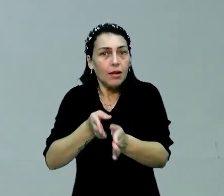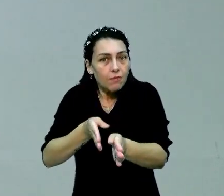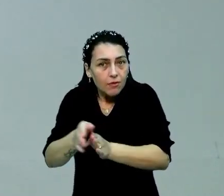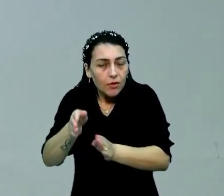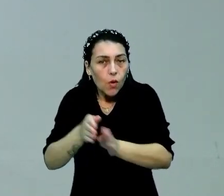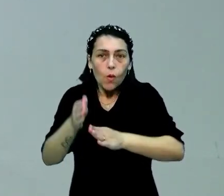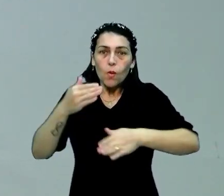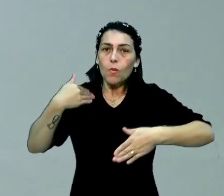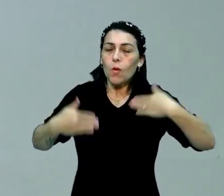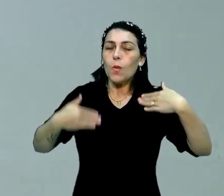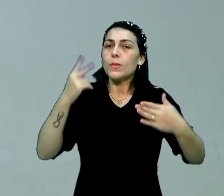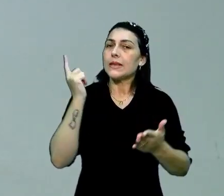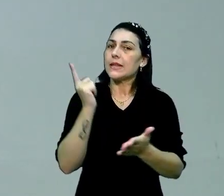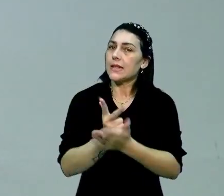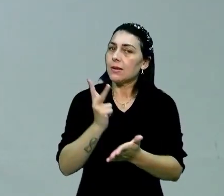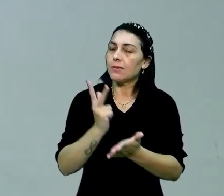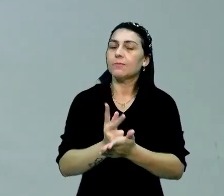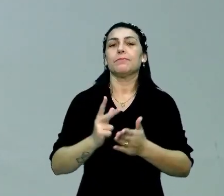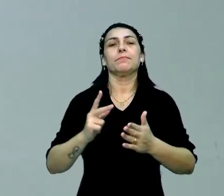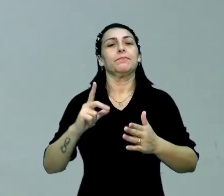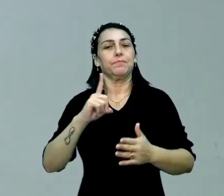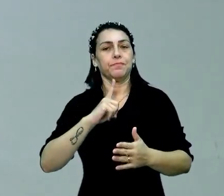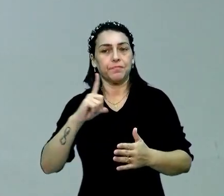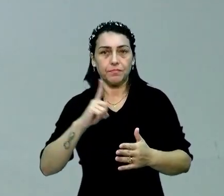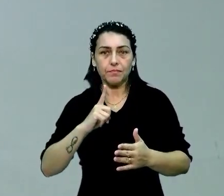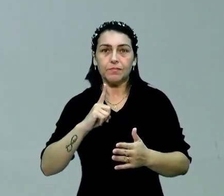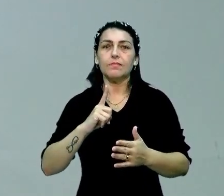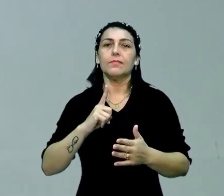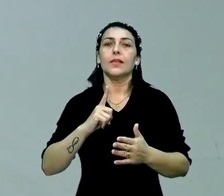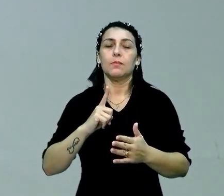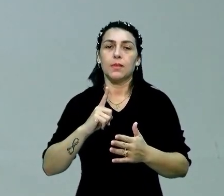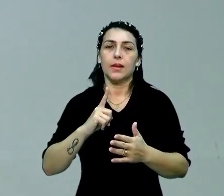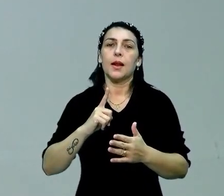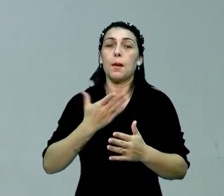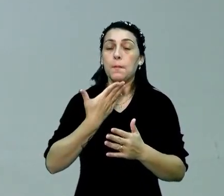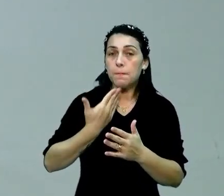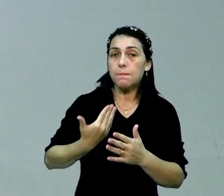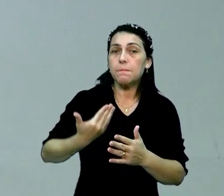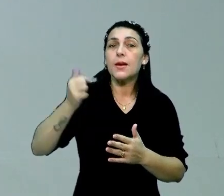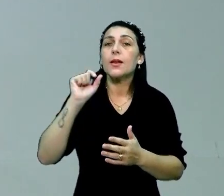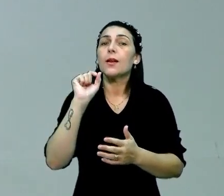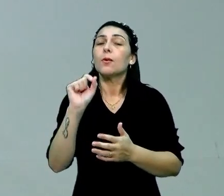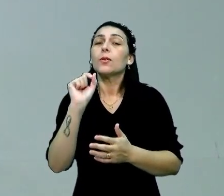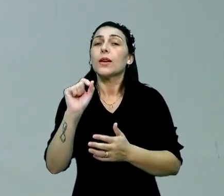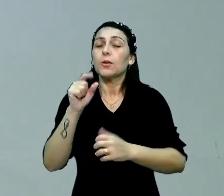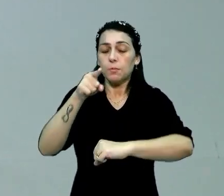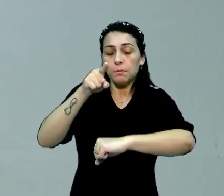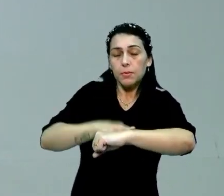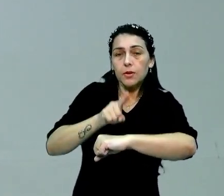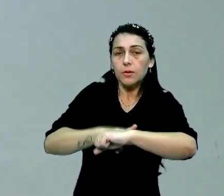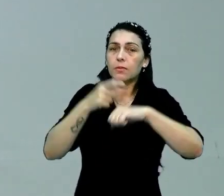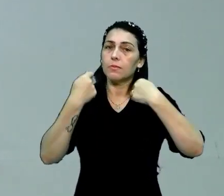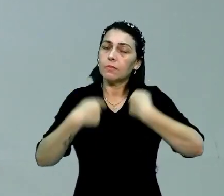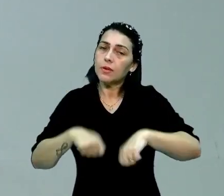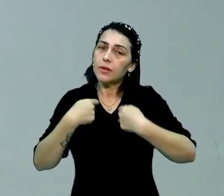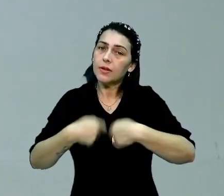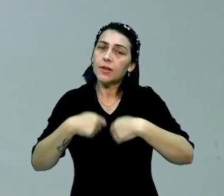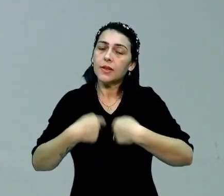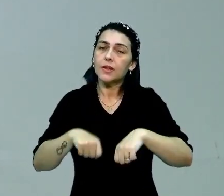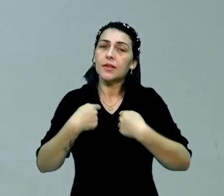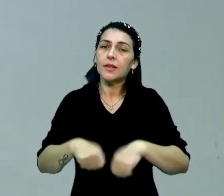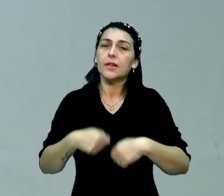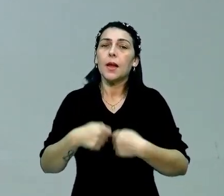o corpo sempre teve um direcionamento. Para quê? Para suprir a demanda do meio. Então, se naquele período eu precisava